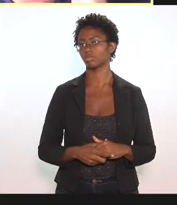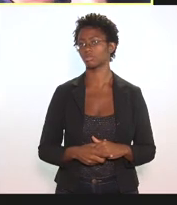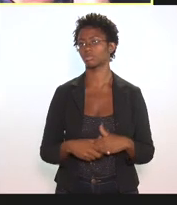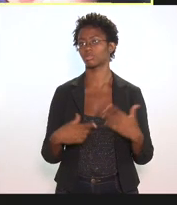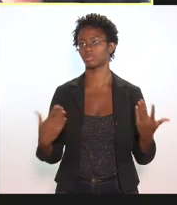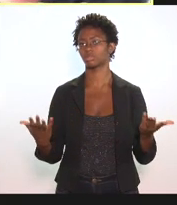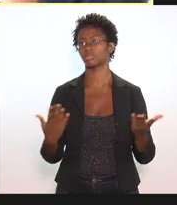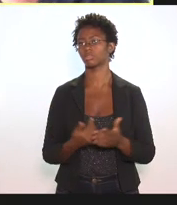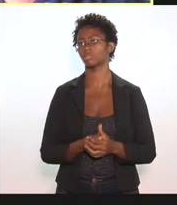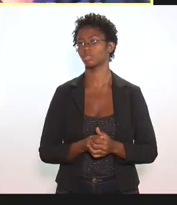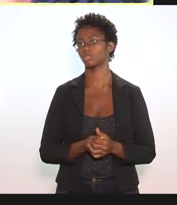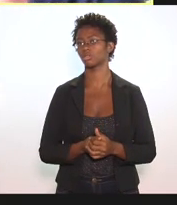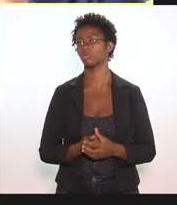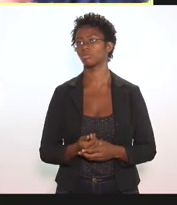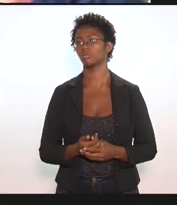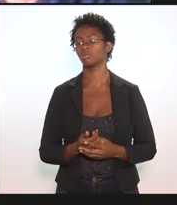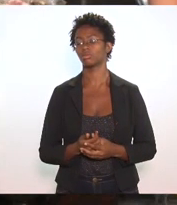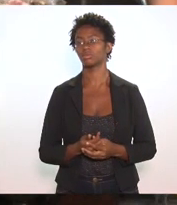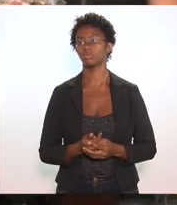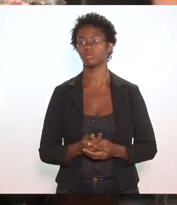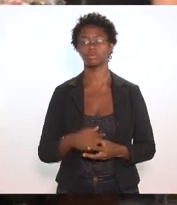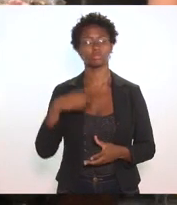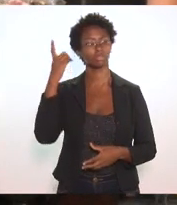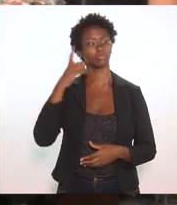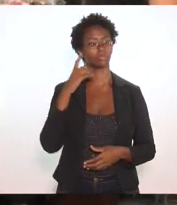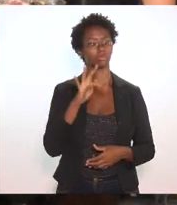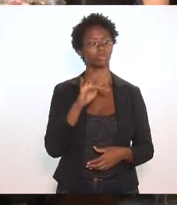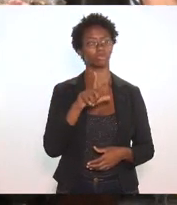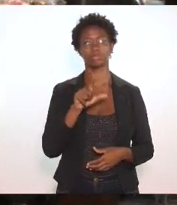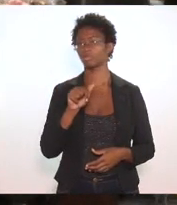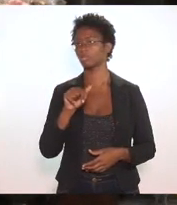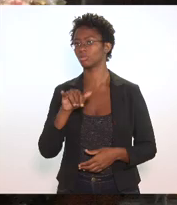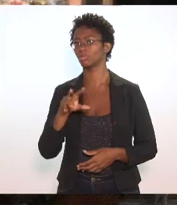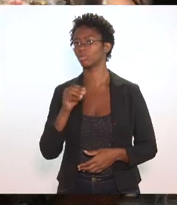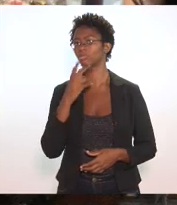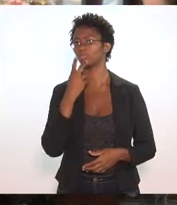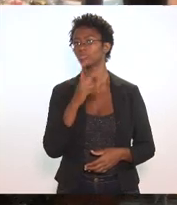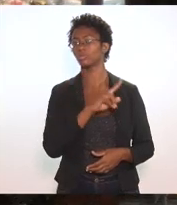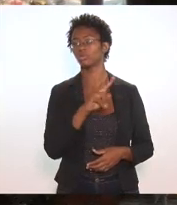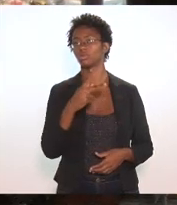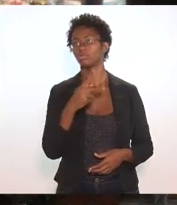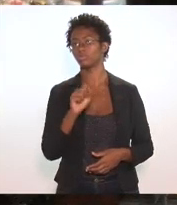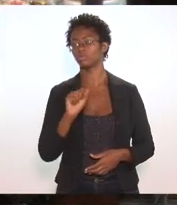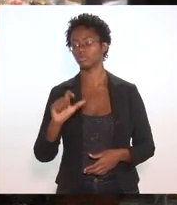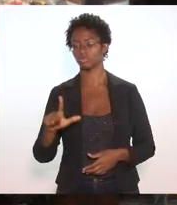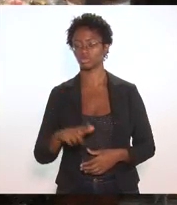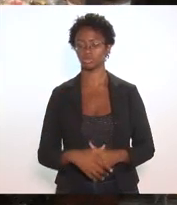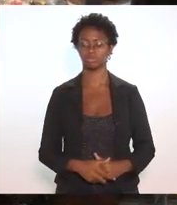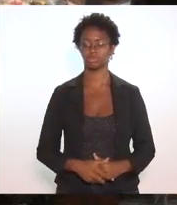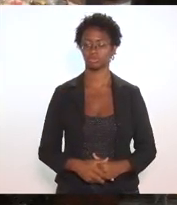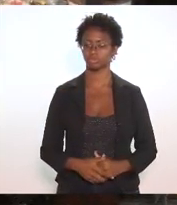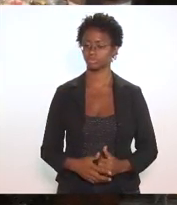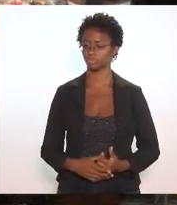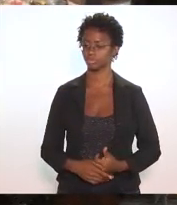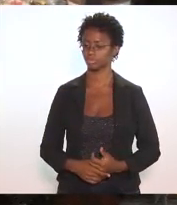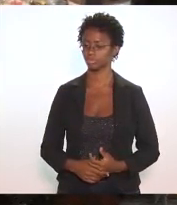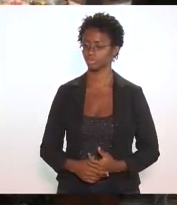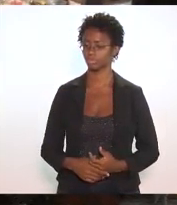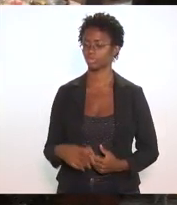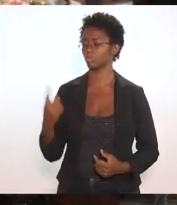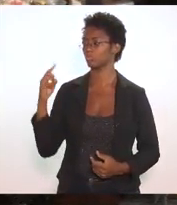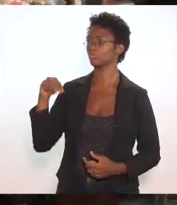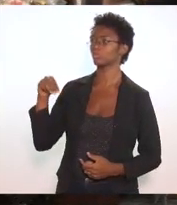os destaques. Deputado Flávio Serafini, fala em nome da bancada do PSOL, retirando os destaques. Obrigado, Flávio. Um minuto só,